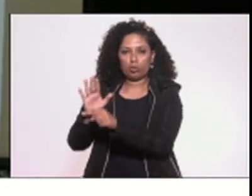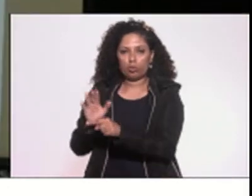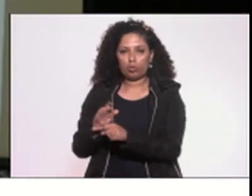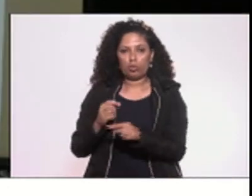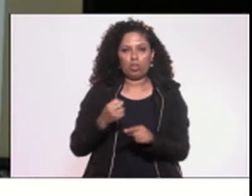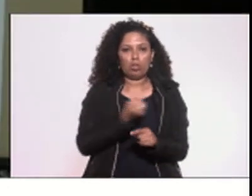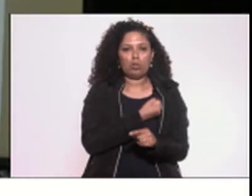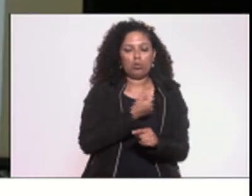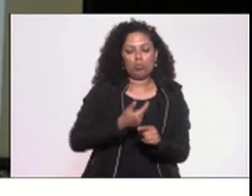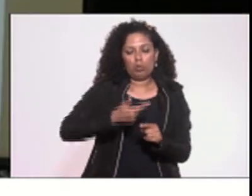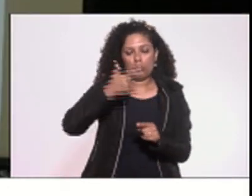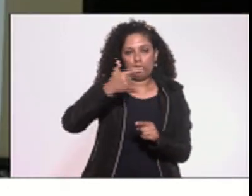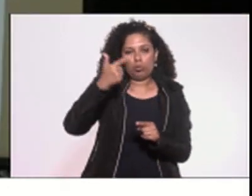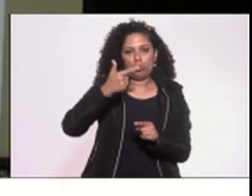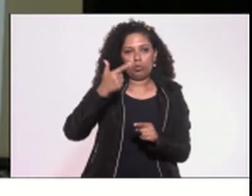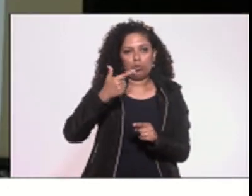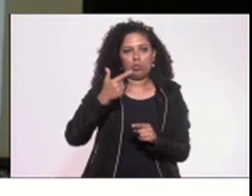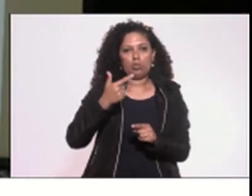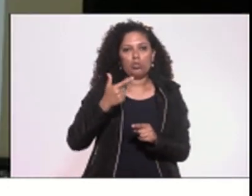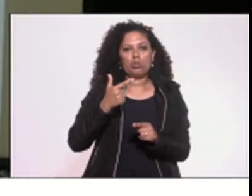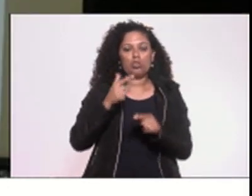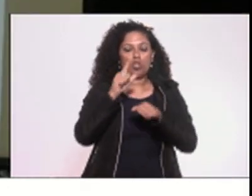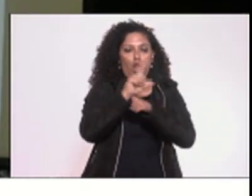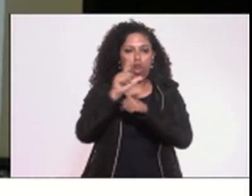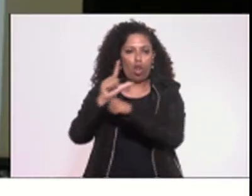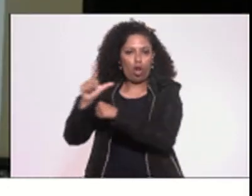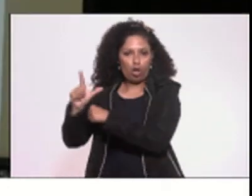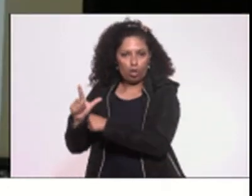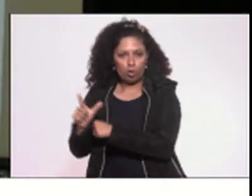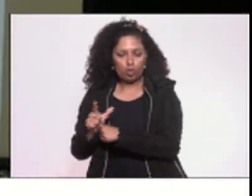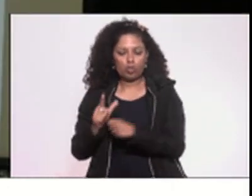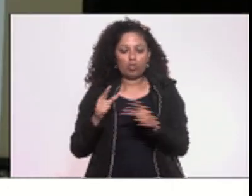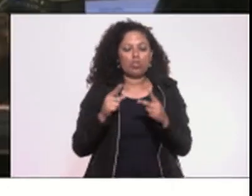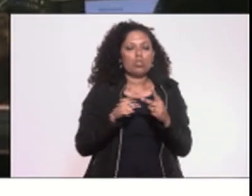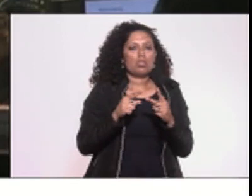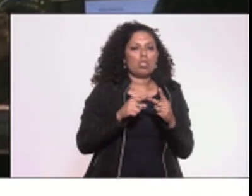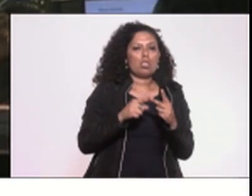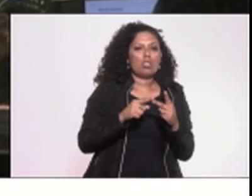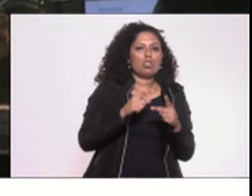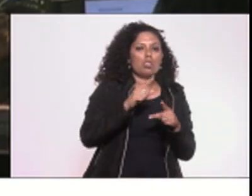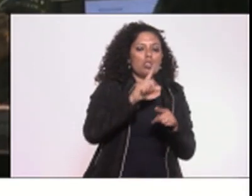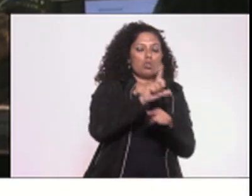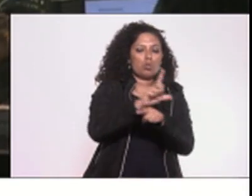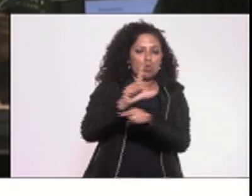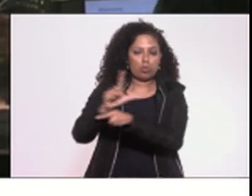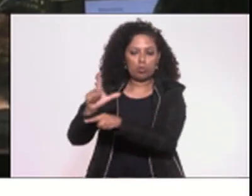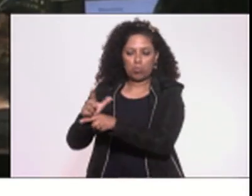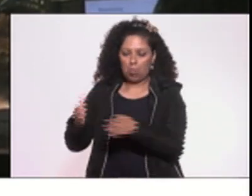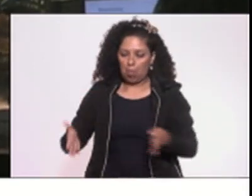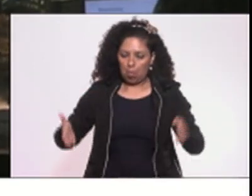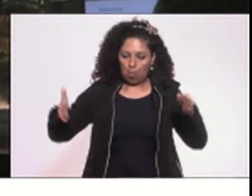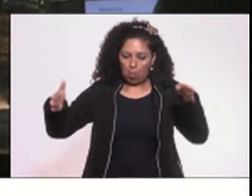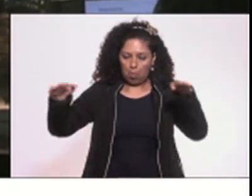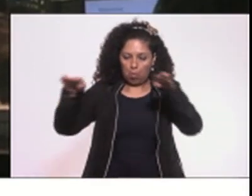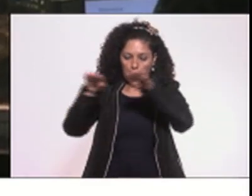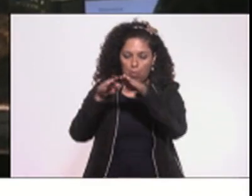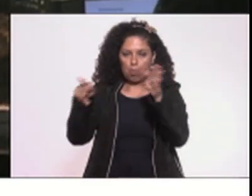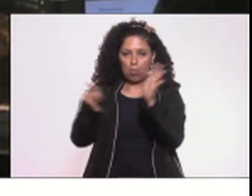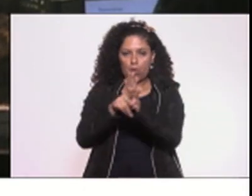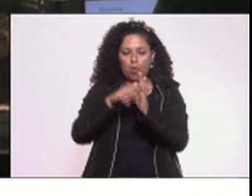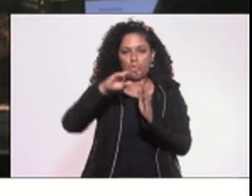número 2, que é a agência de loja física. A 3, a agência correspondente, que são contêineres marítimos, que são as mais fáceis de ser